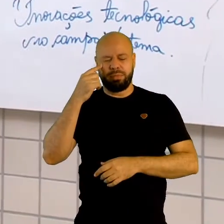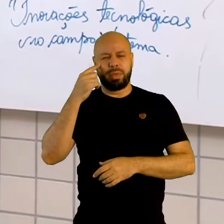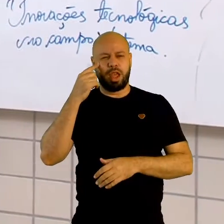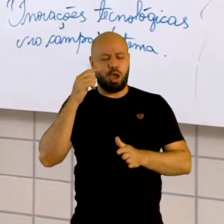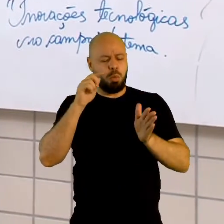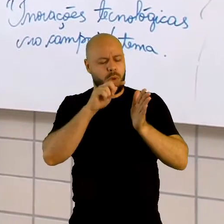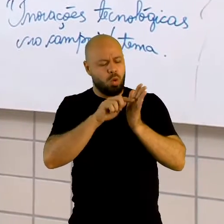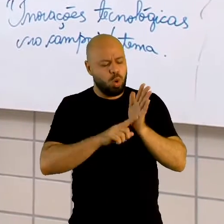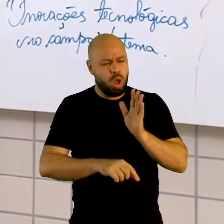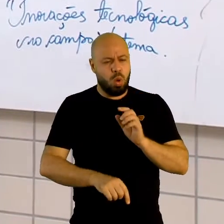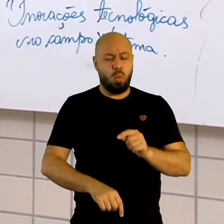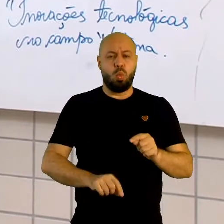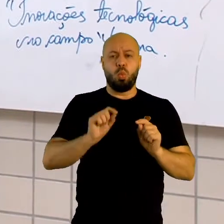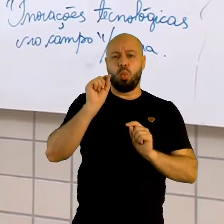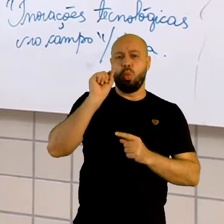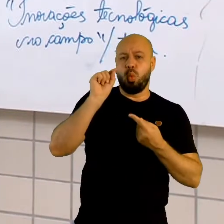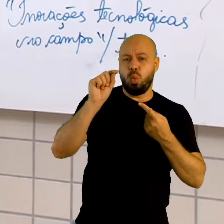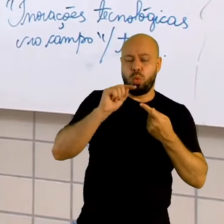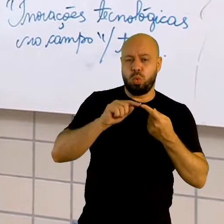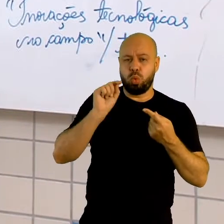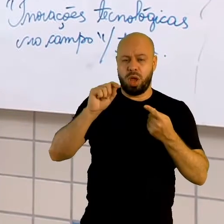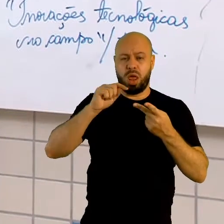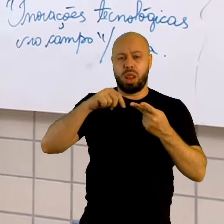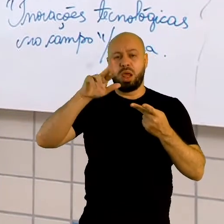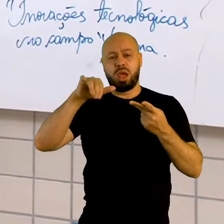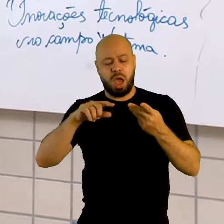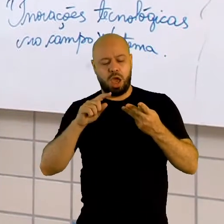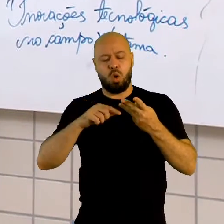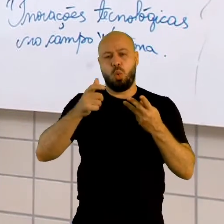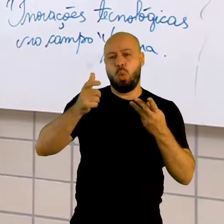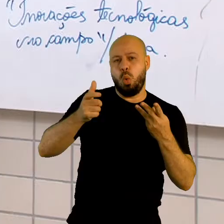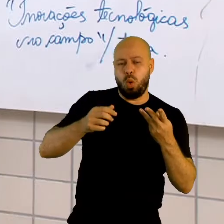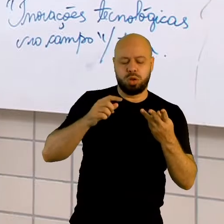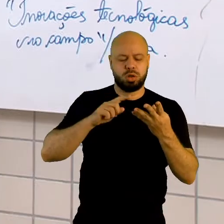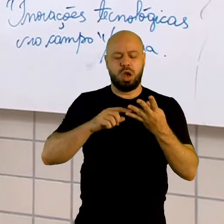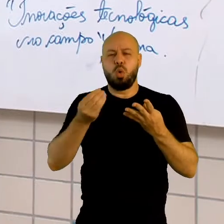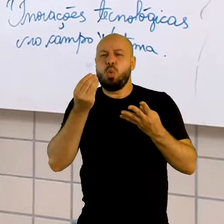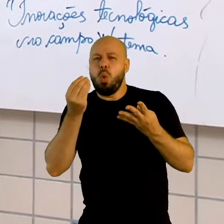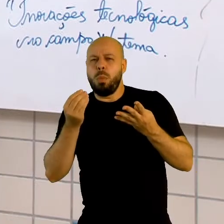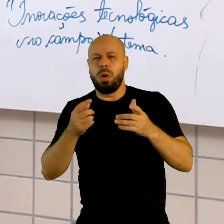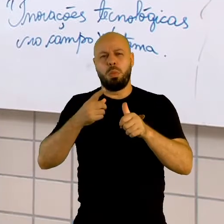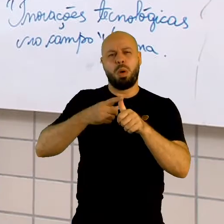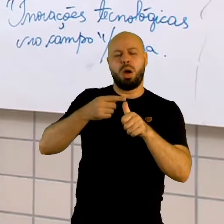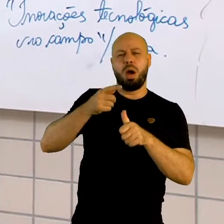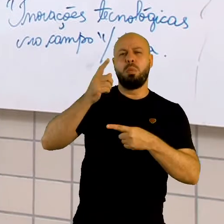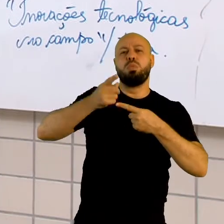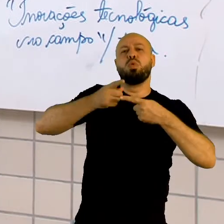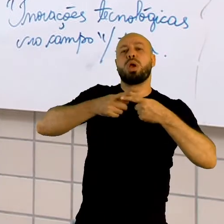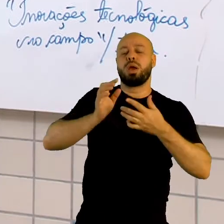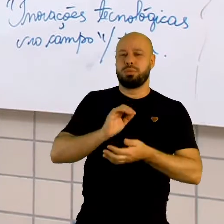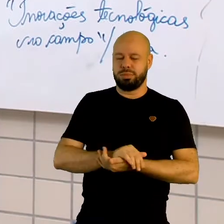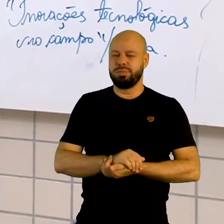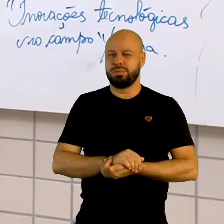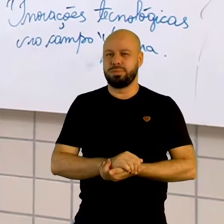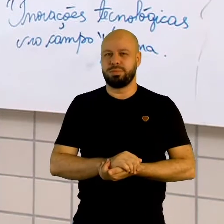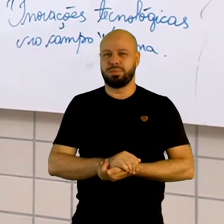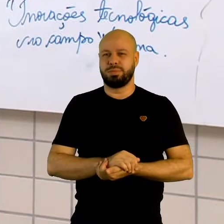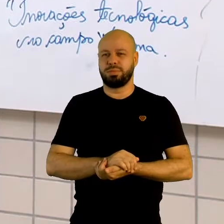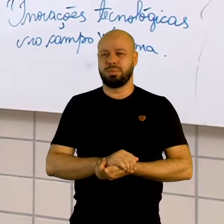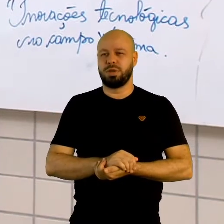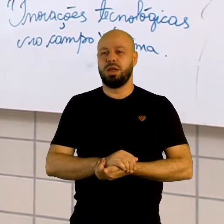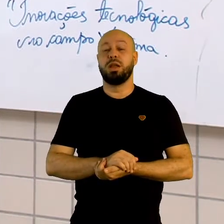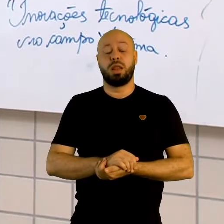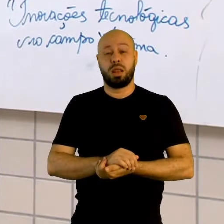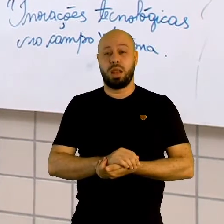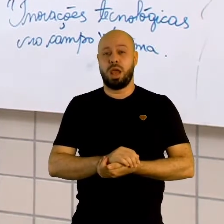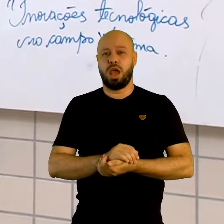que, quem, onde aconteceu determinado assunto, como aconteceu, por que aconteceu, ok? E o corpo